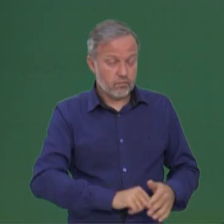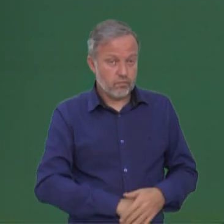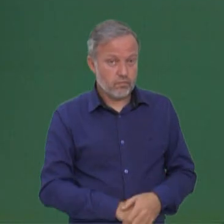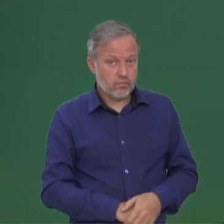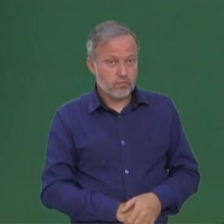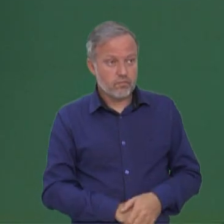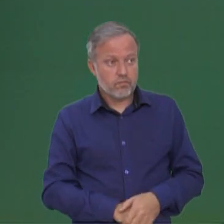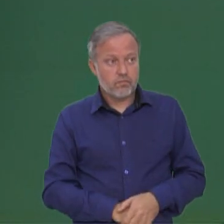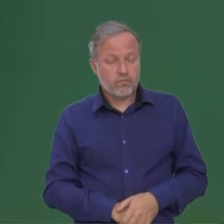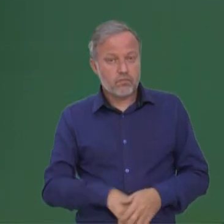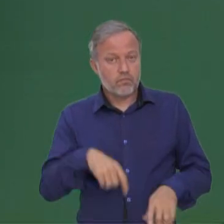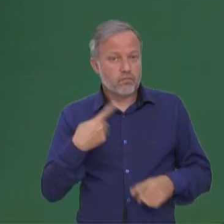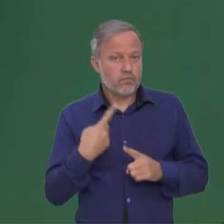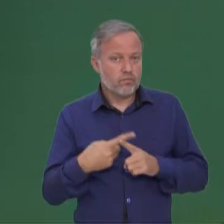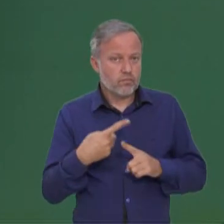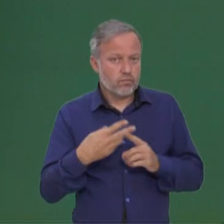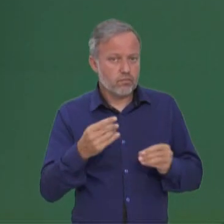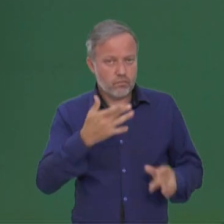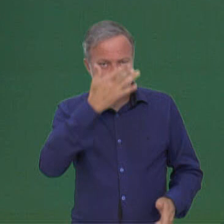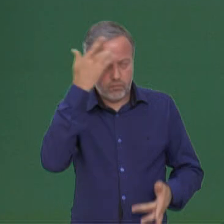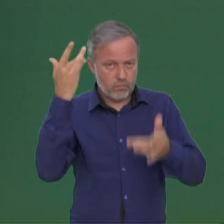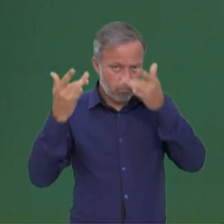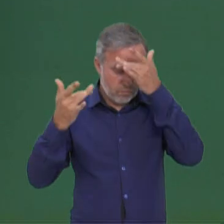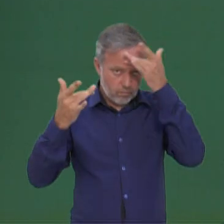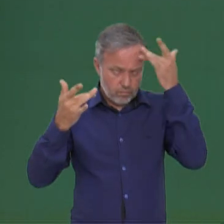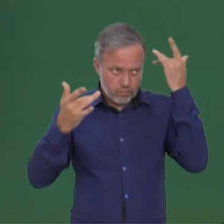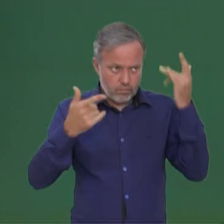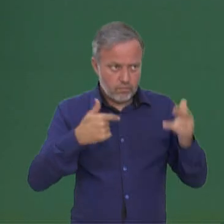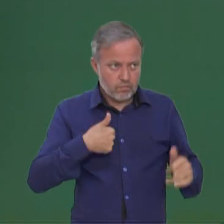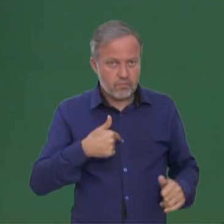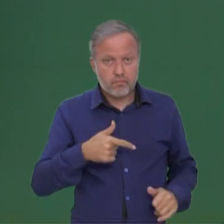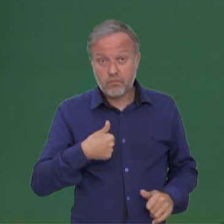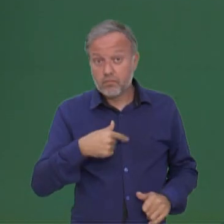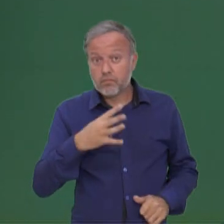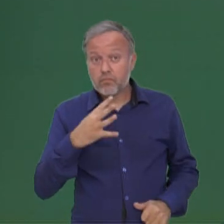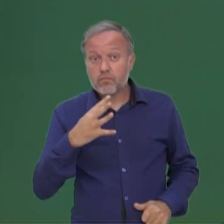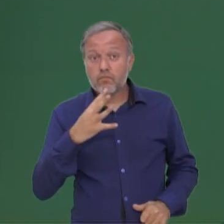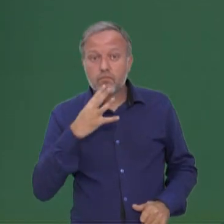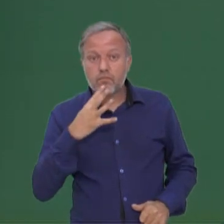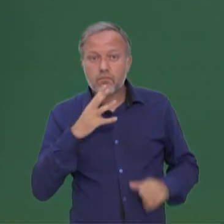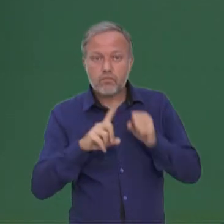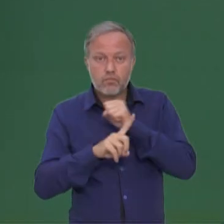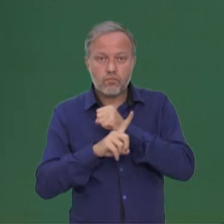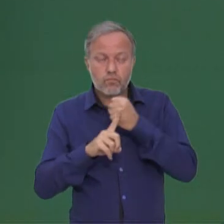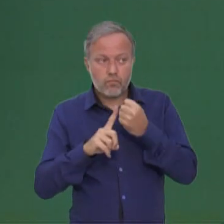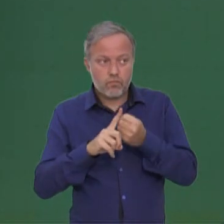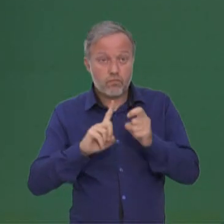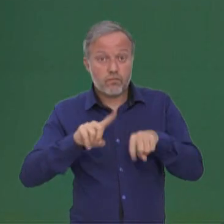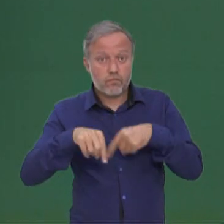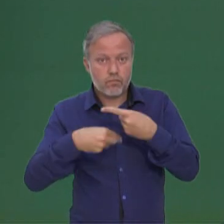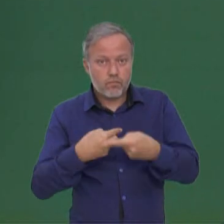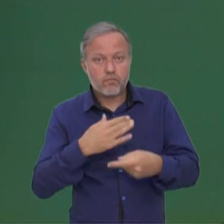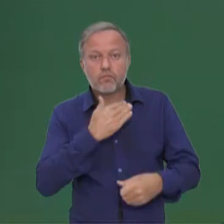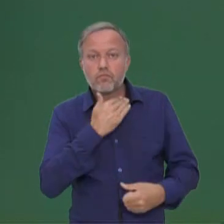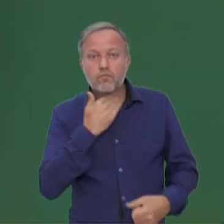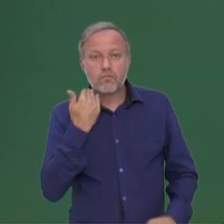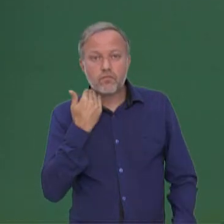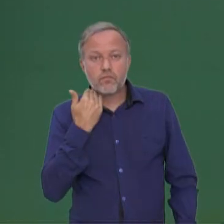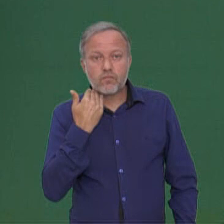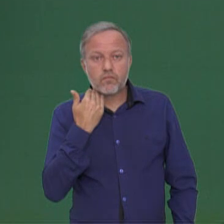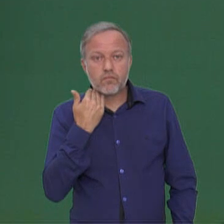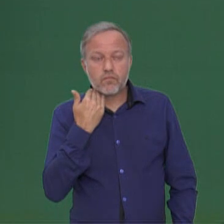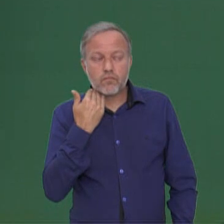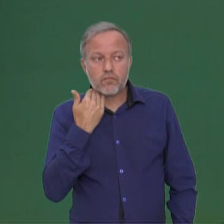que eu digo isso? Porque muitas pessoas elas acabam ficando reconhecidas, infelizmente, só depois que morrem, né?